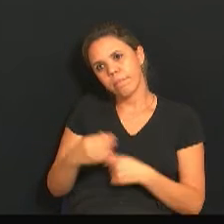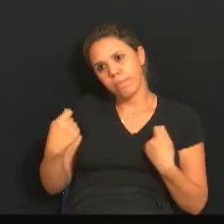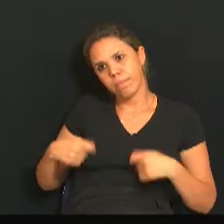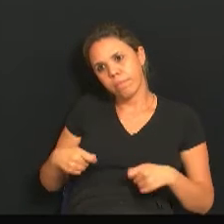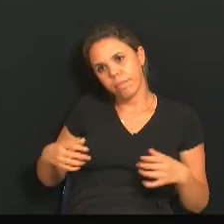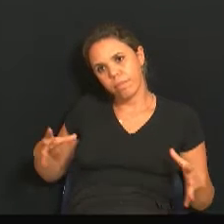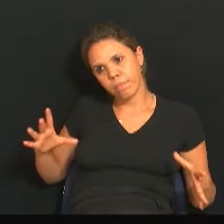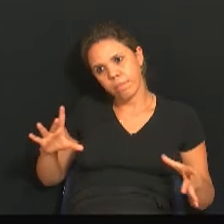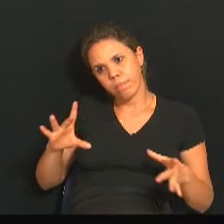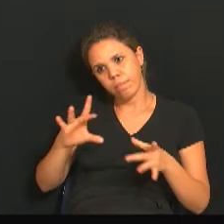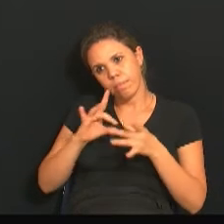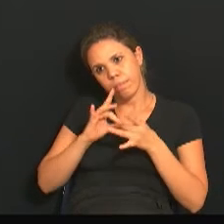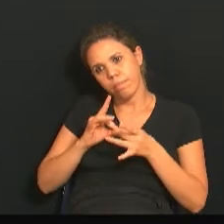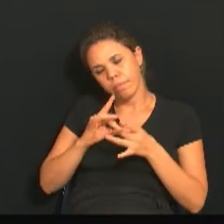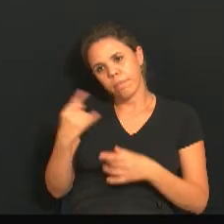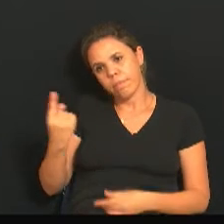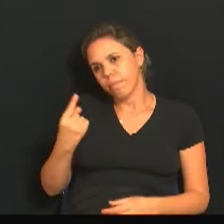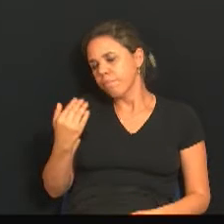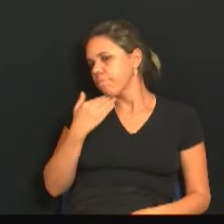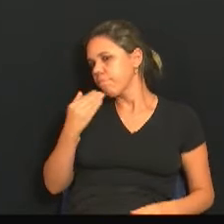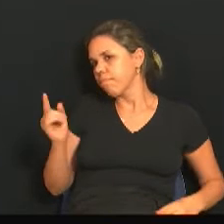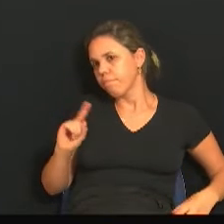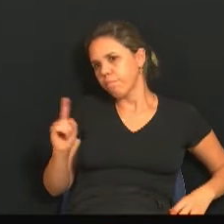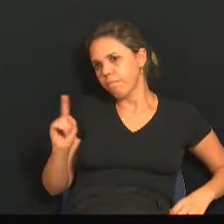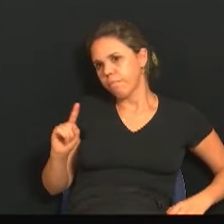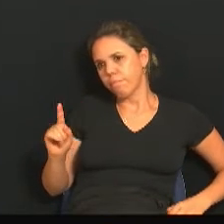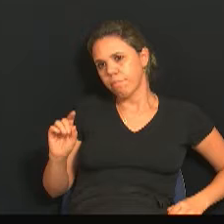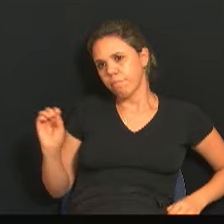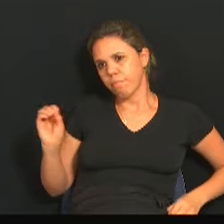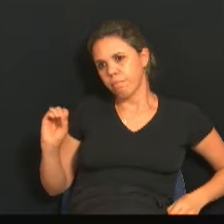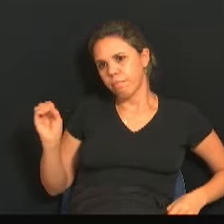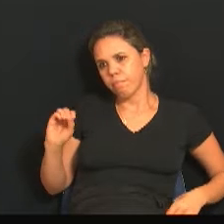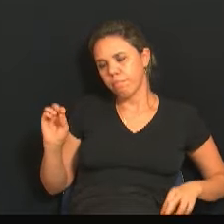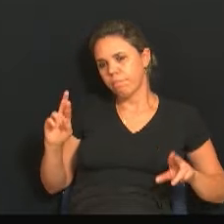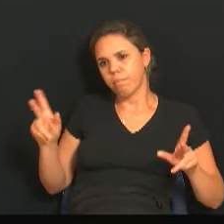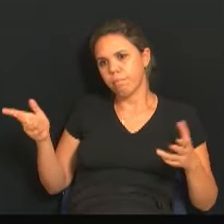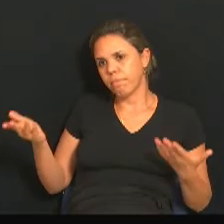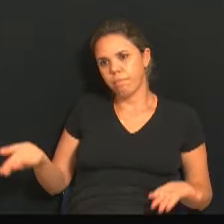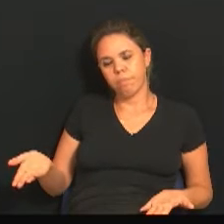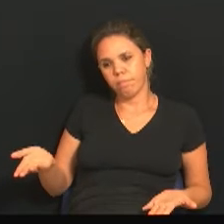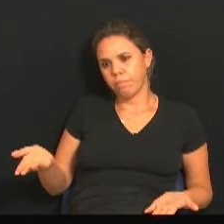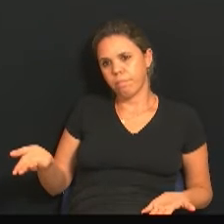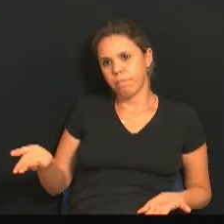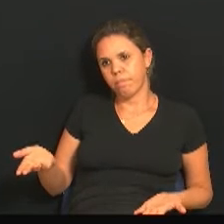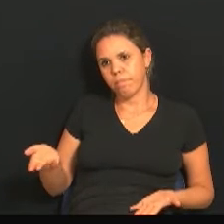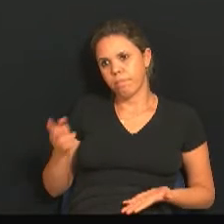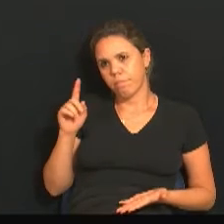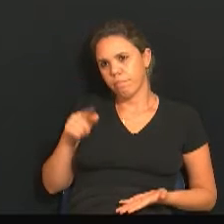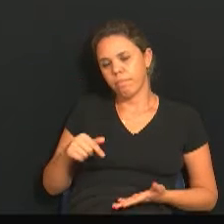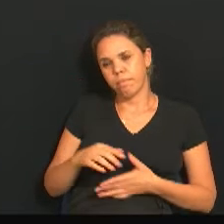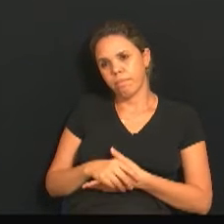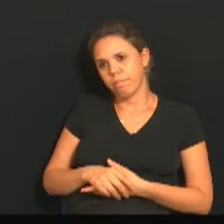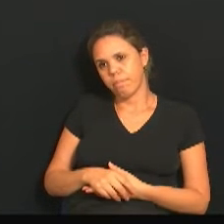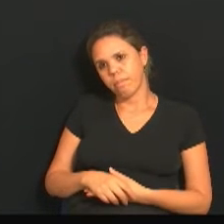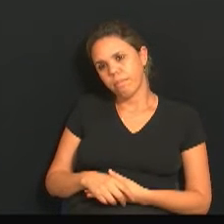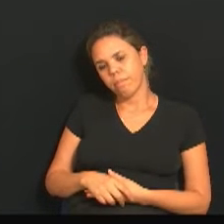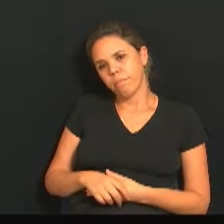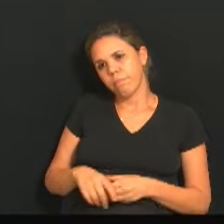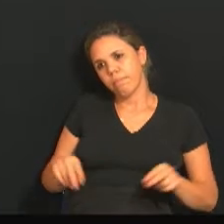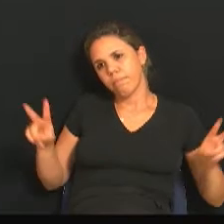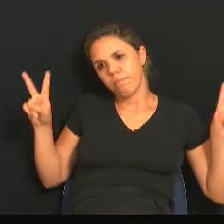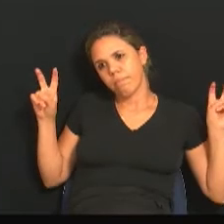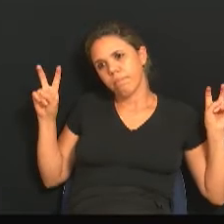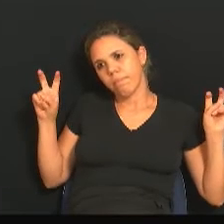somar forças. Sozinho, não vamos fazer essa diferença. Porque esse tema ele